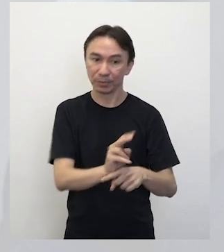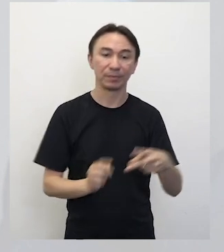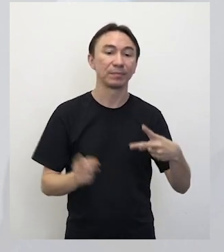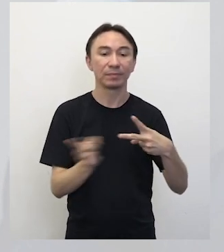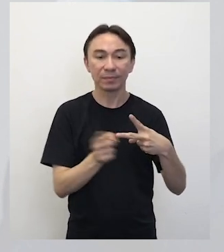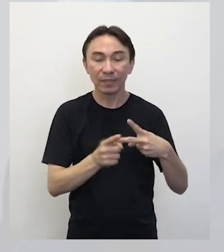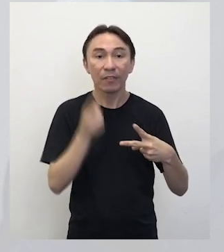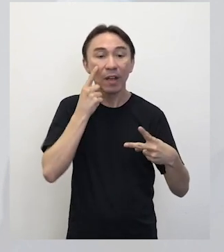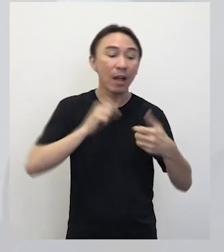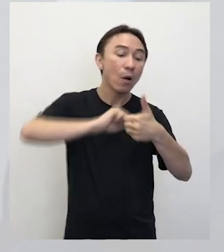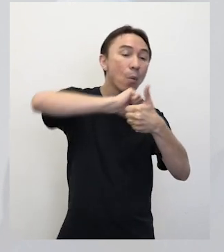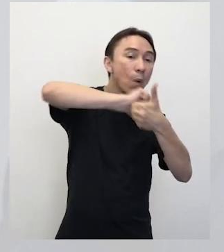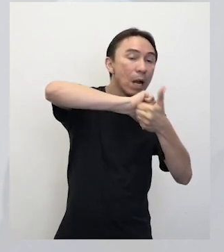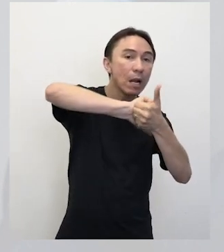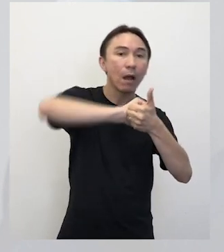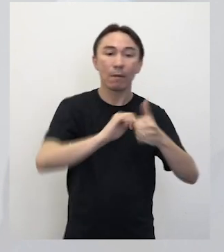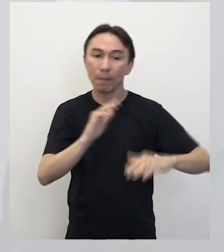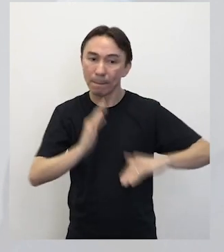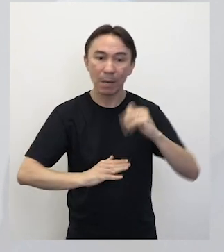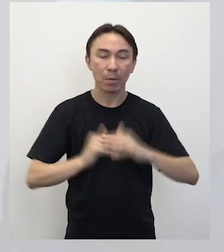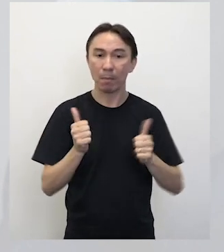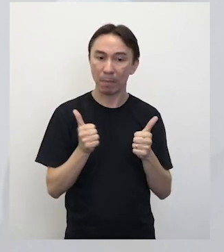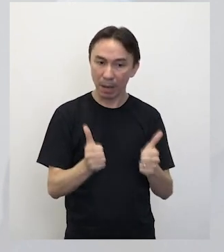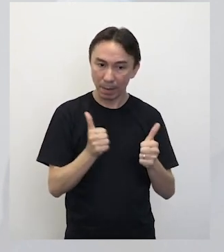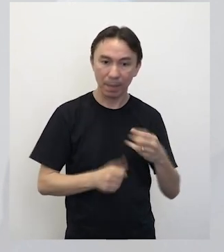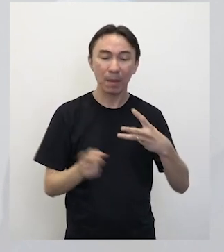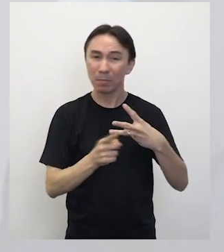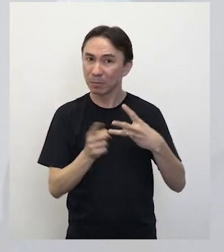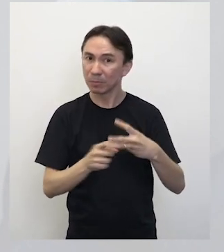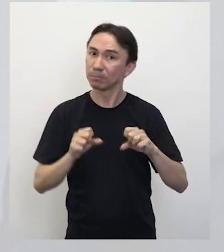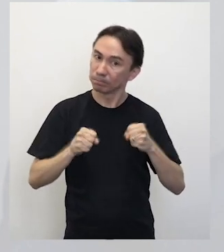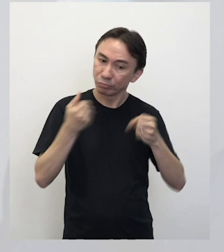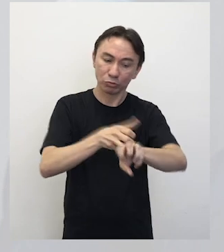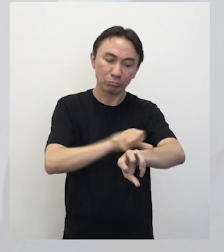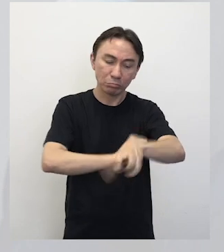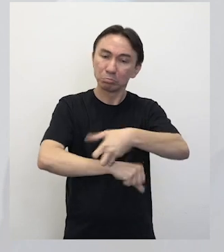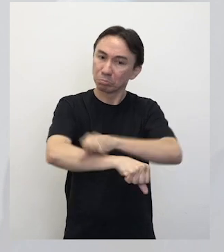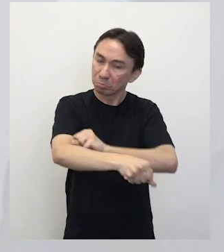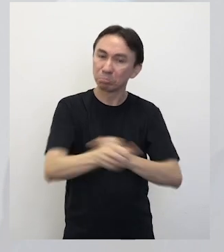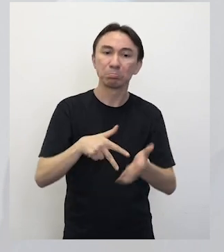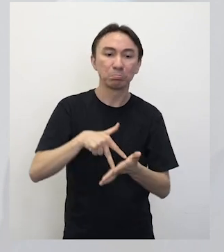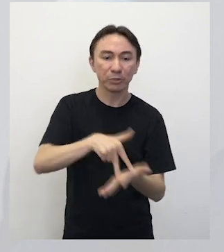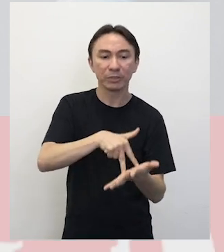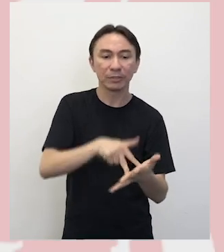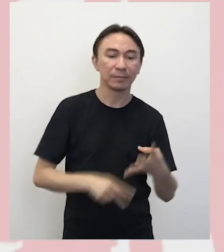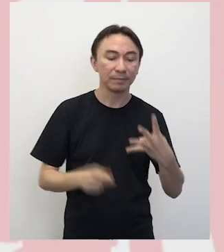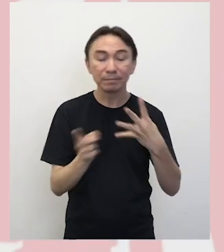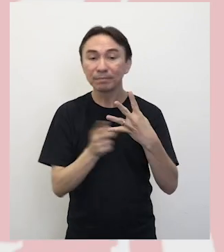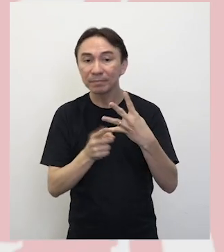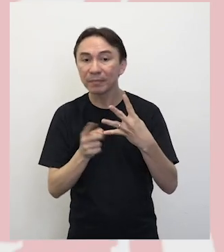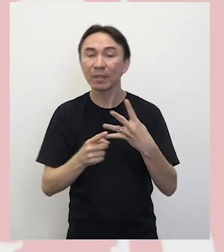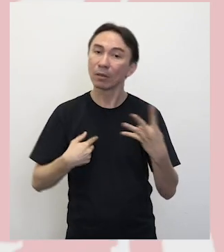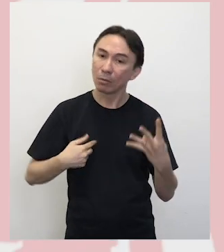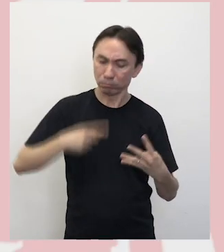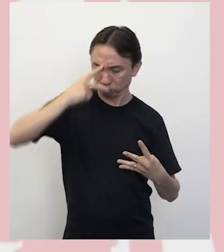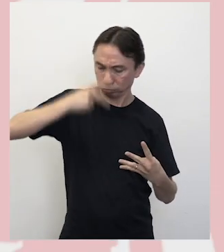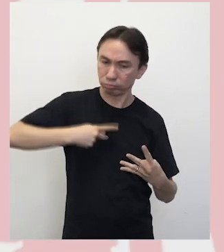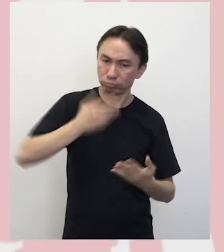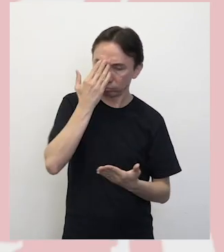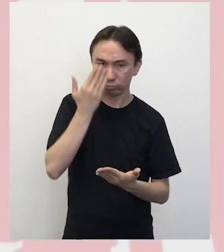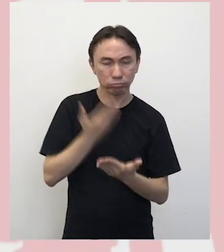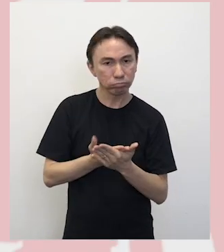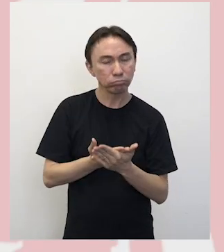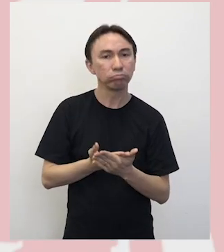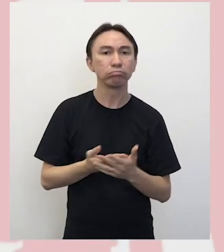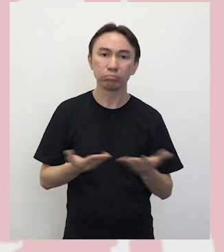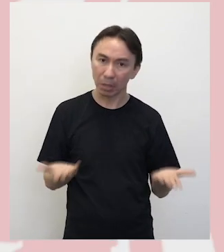qualidade e eficiência, comprometimento e persistência, independência e autoconfiança.